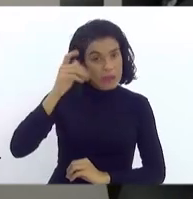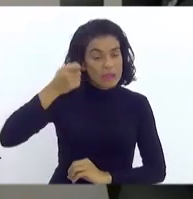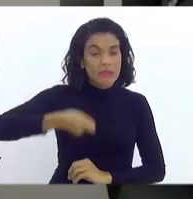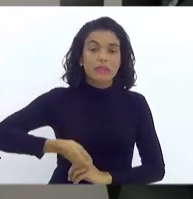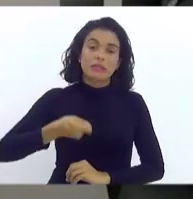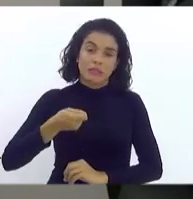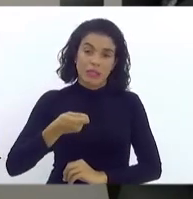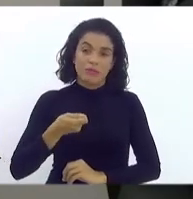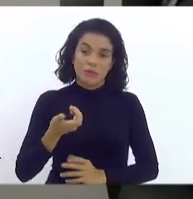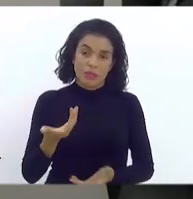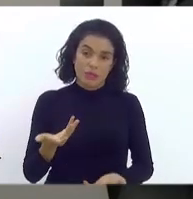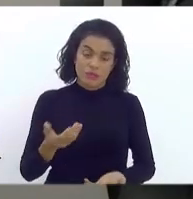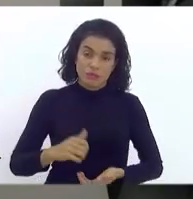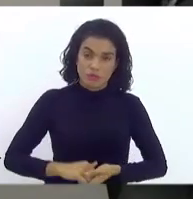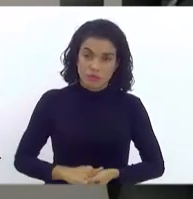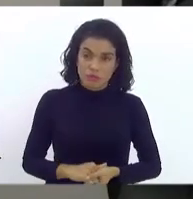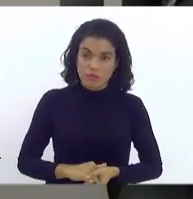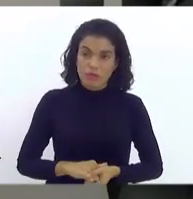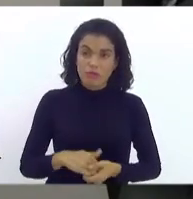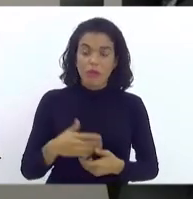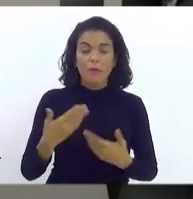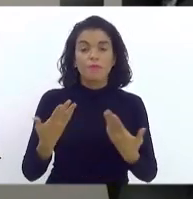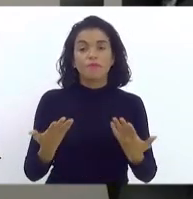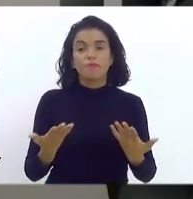valor definido. Em cima